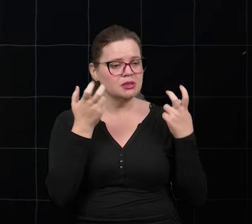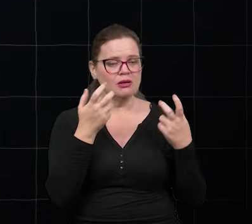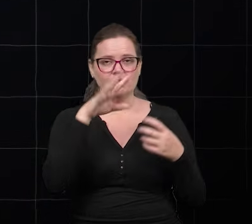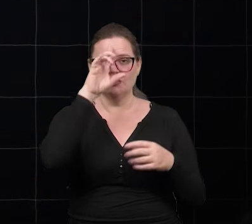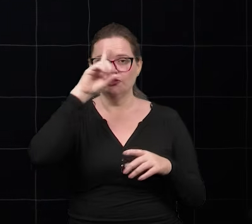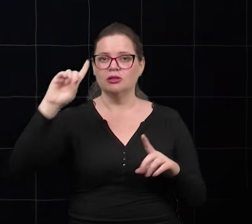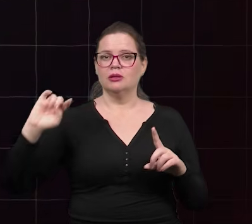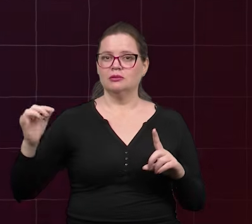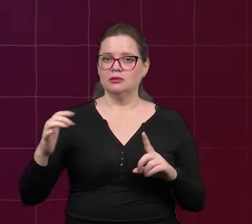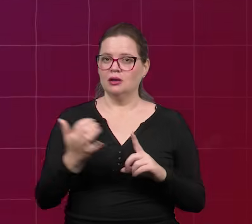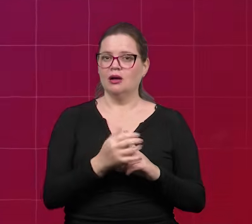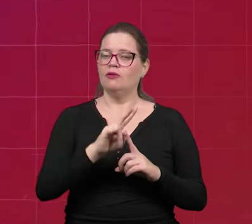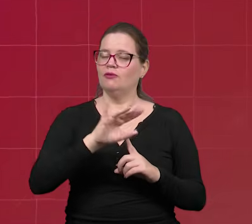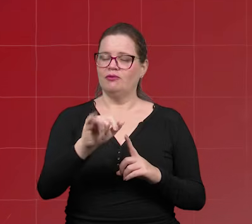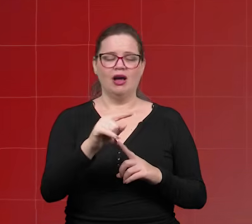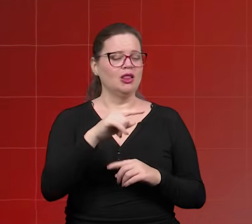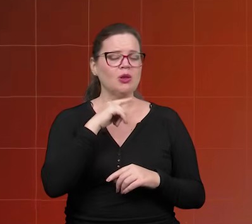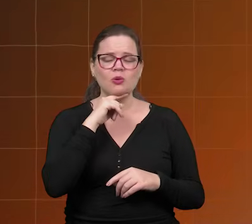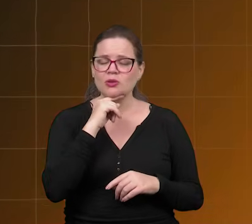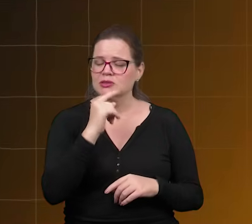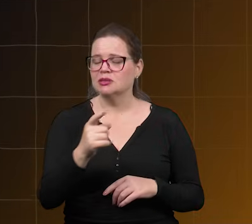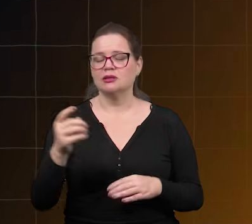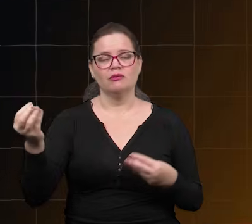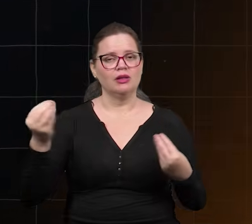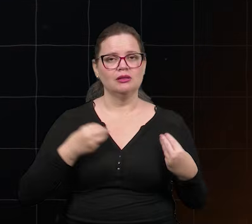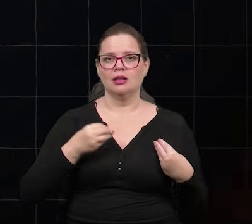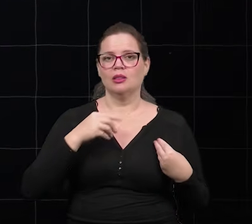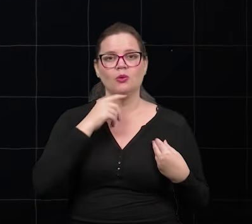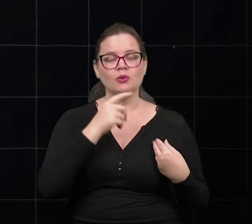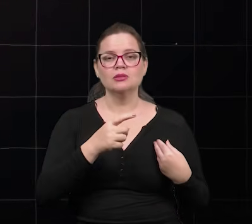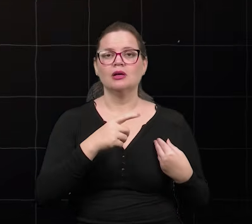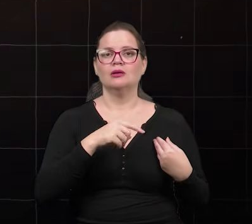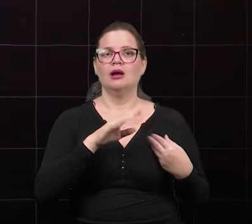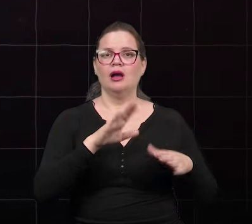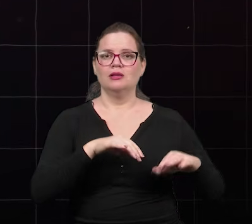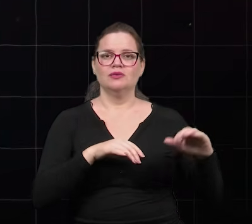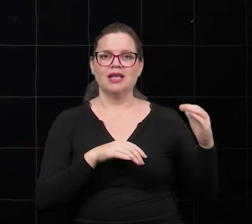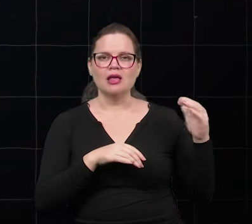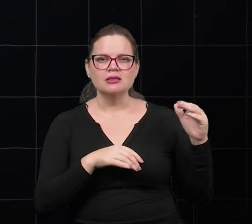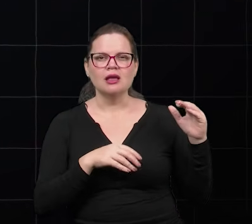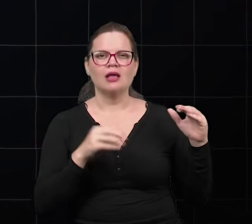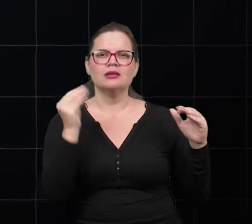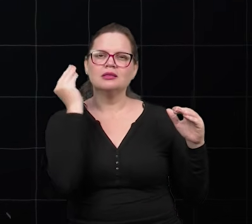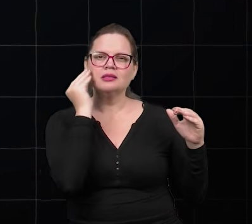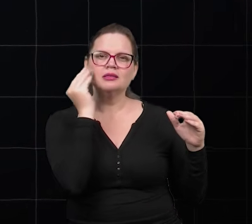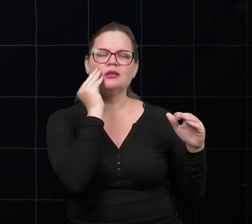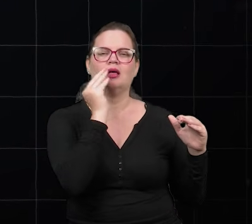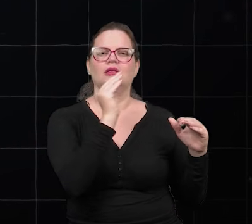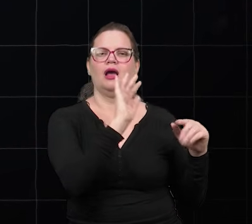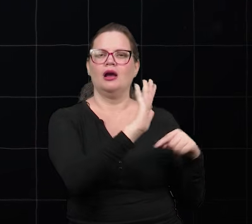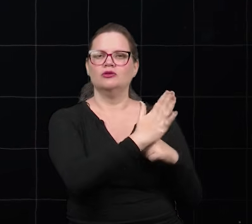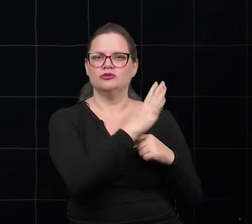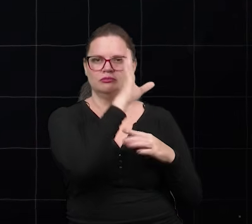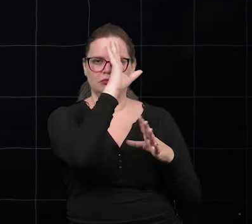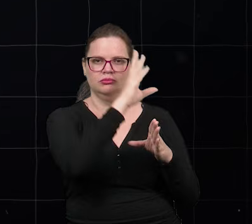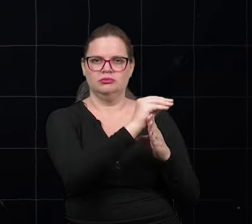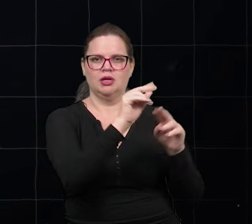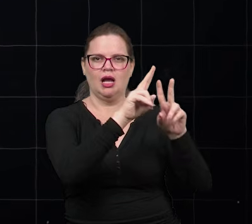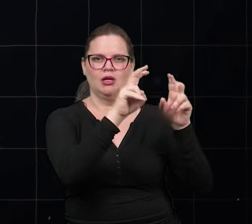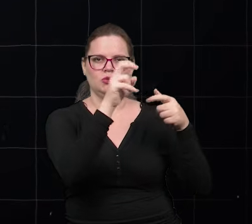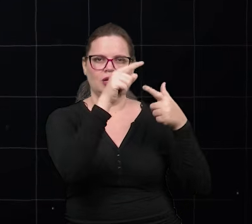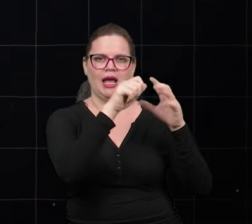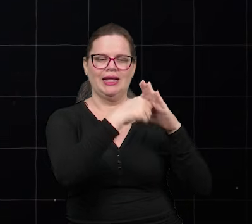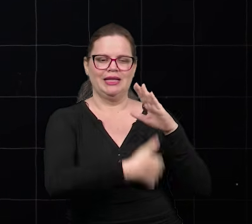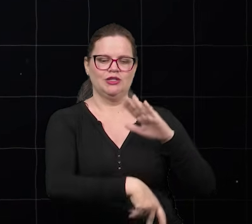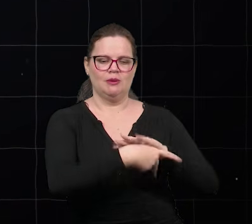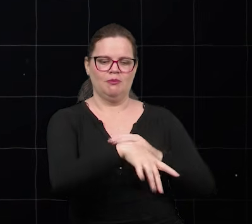Deus. E ainda que a ciência possa até nos ajudar a compreender muitos aspectos da criação de